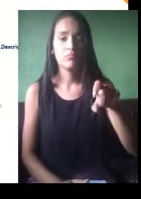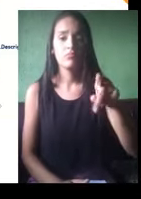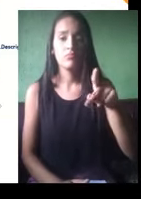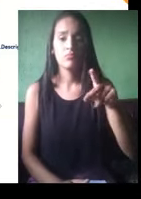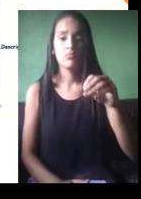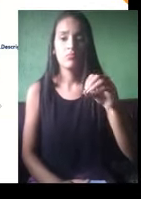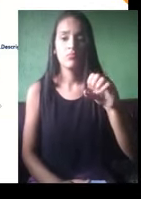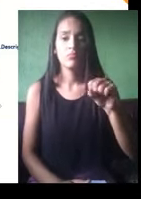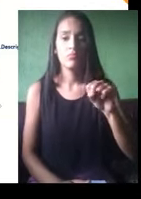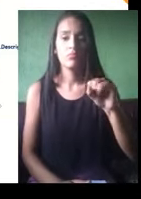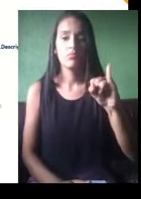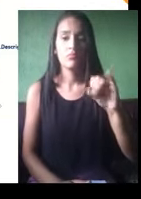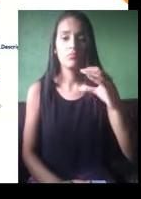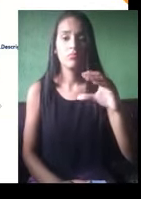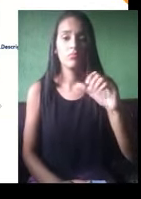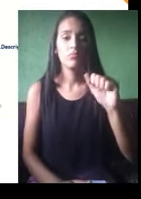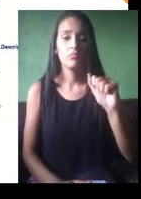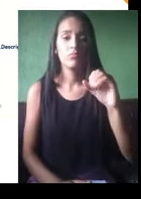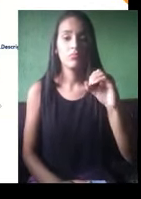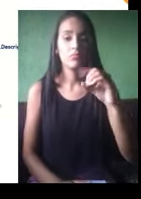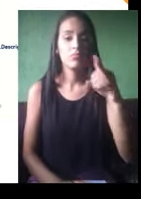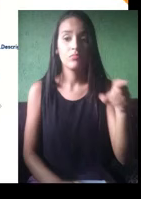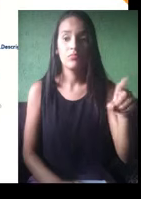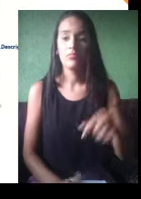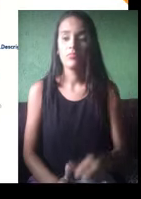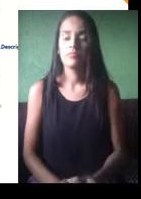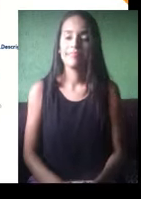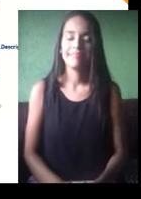dizem respeito à China, enquanto